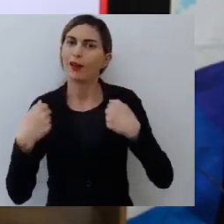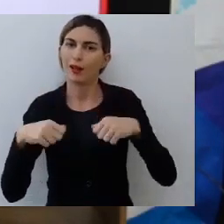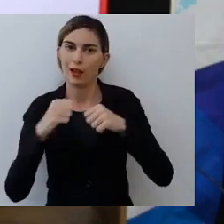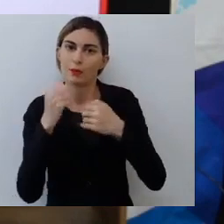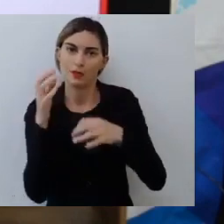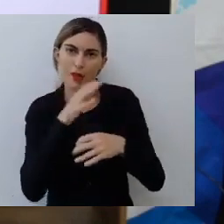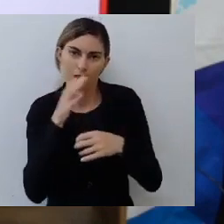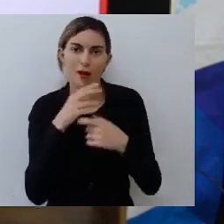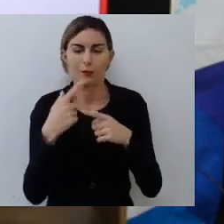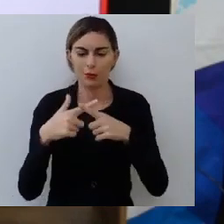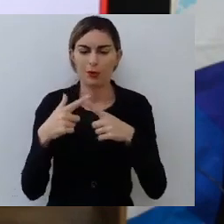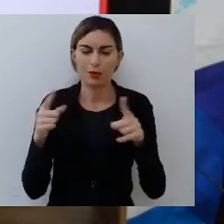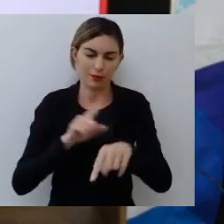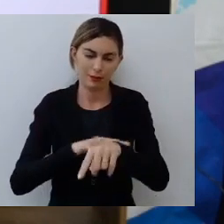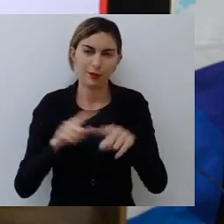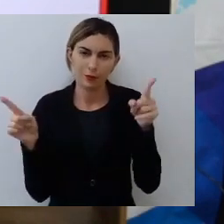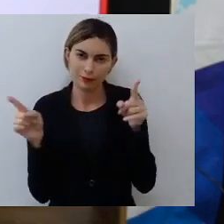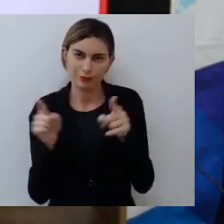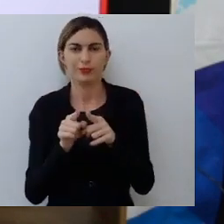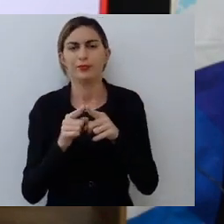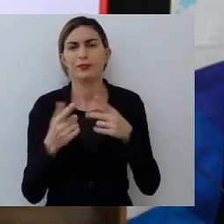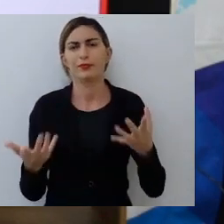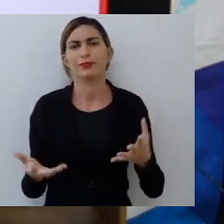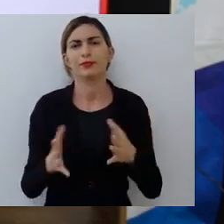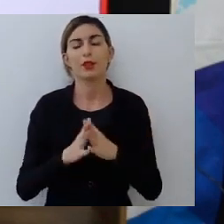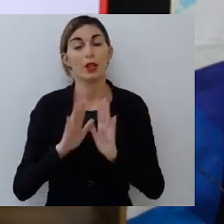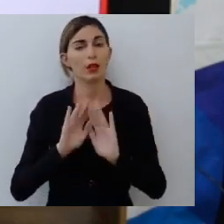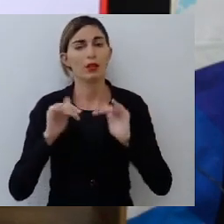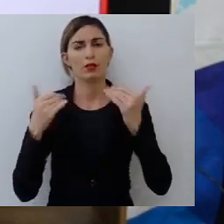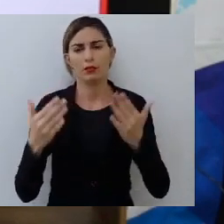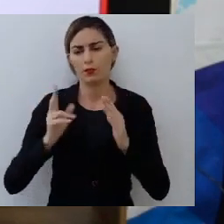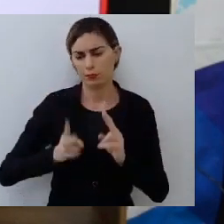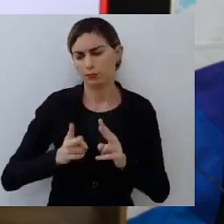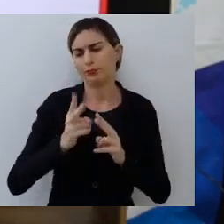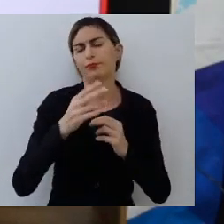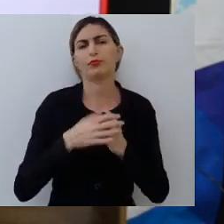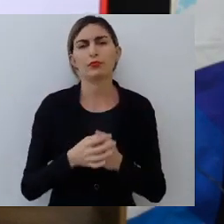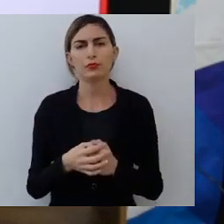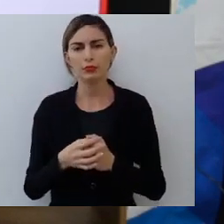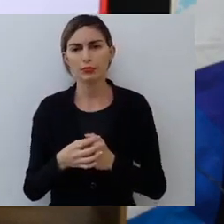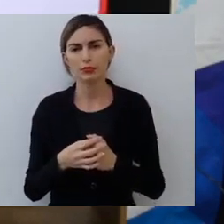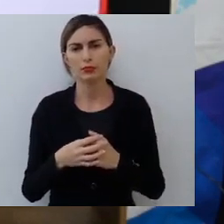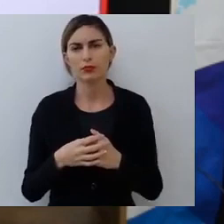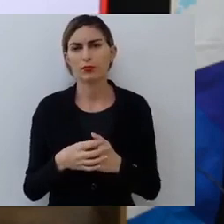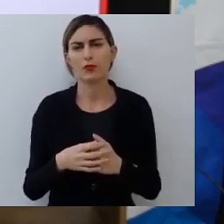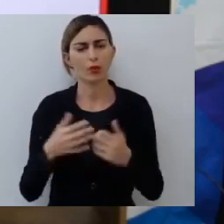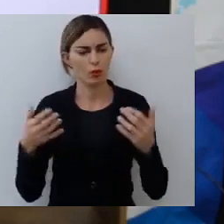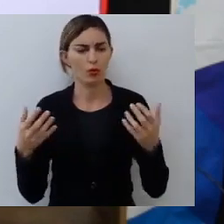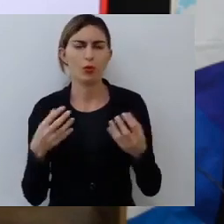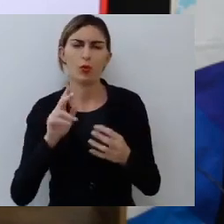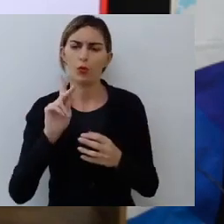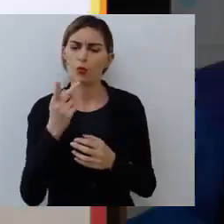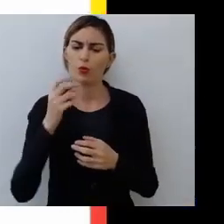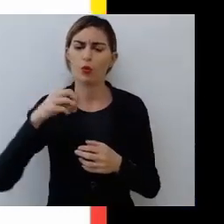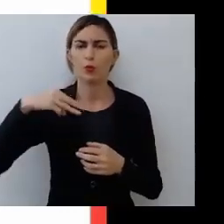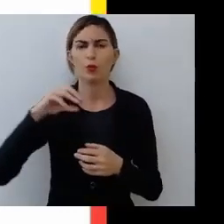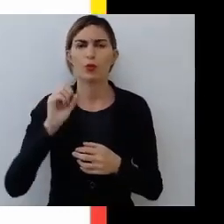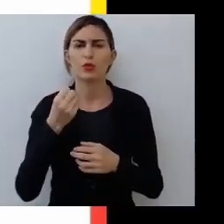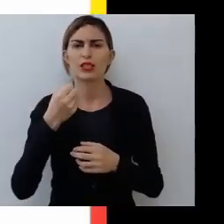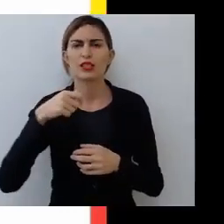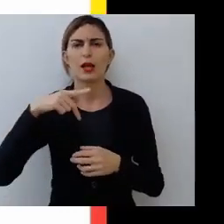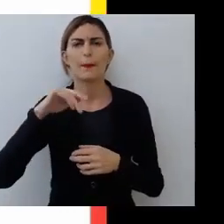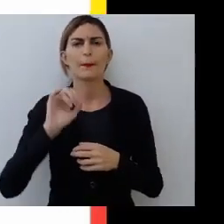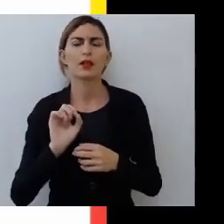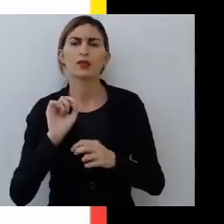pouco, afinal, nosso tempo é limitado. Então, vamos seguir mais um pouquinho. Homo sapiens